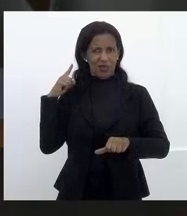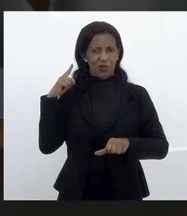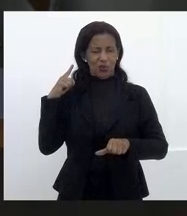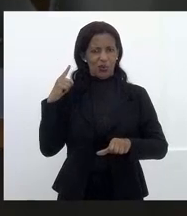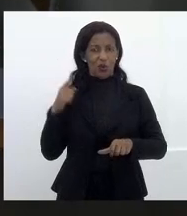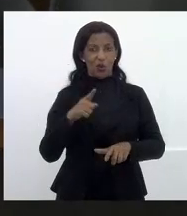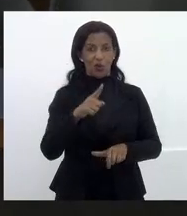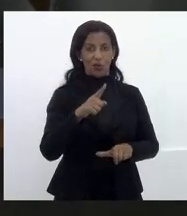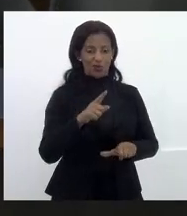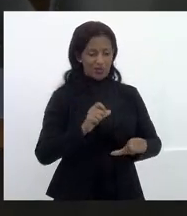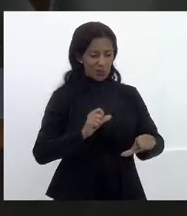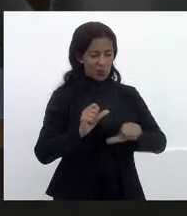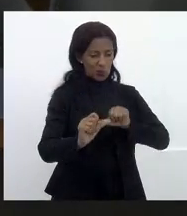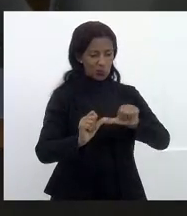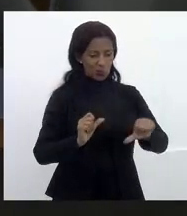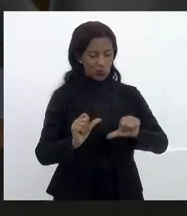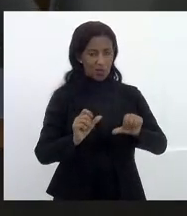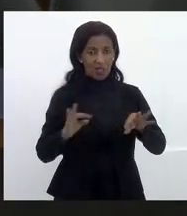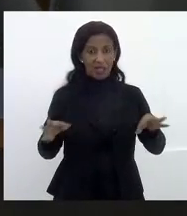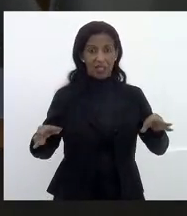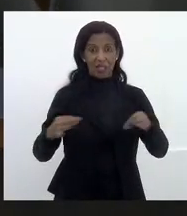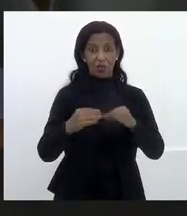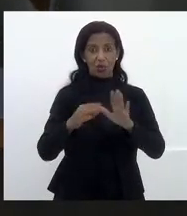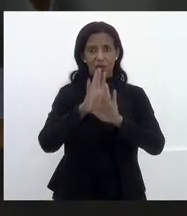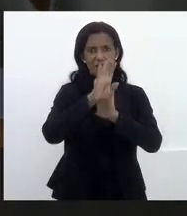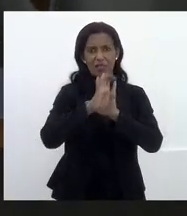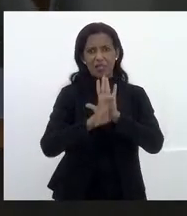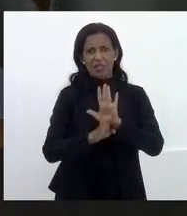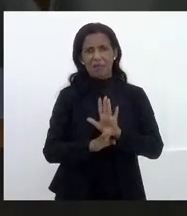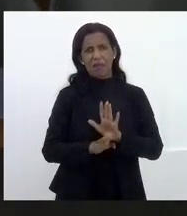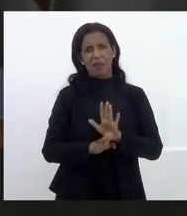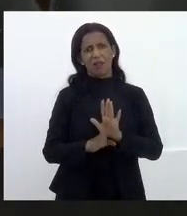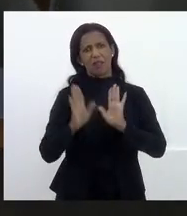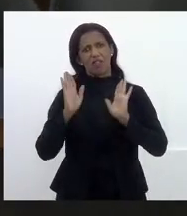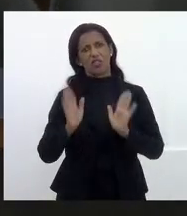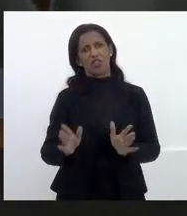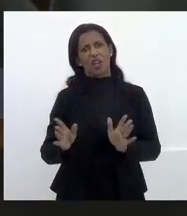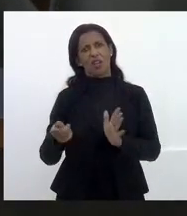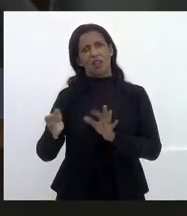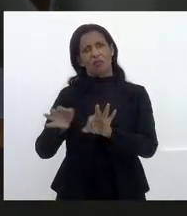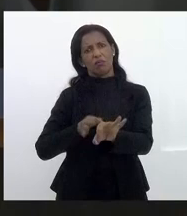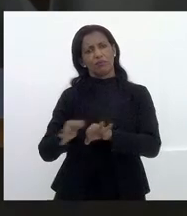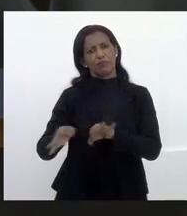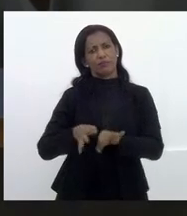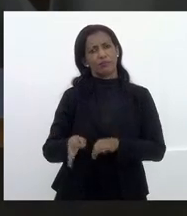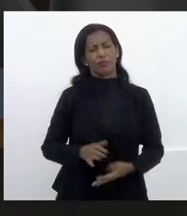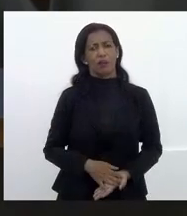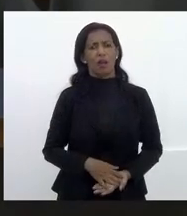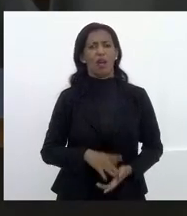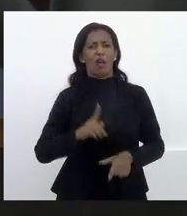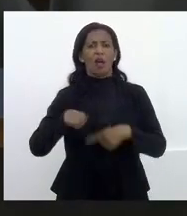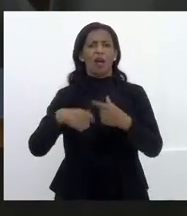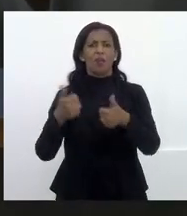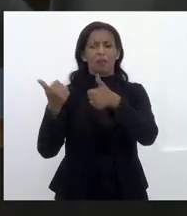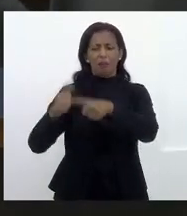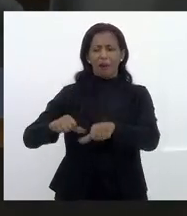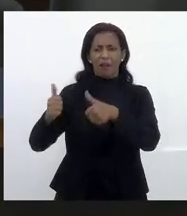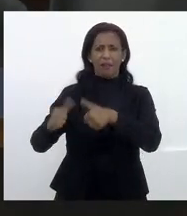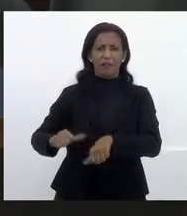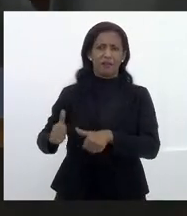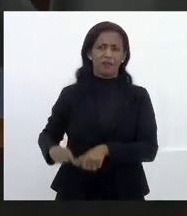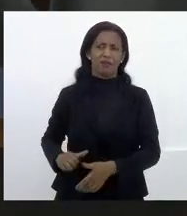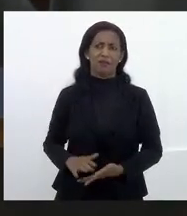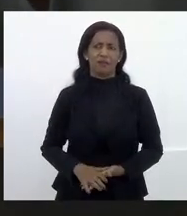você mexe em todas as emendas que a gente vai fazendo E aí depois para analisar essas emendas